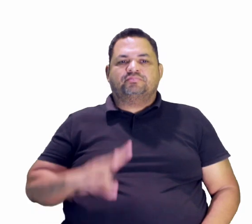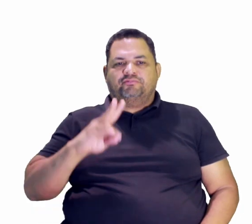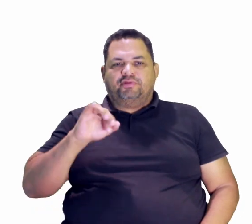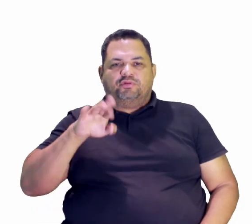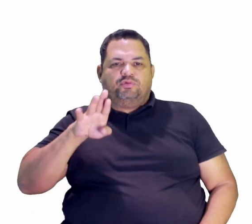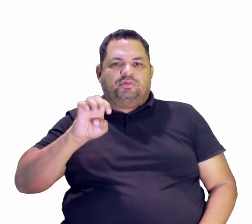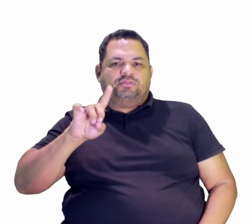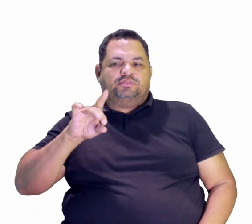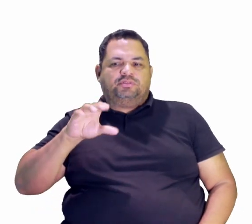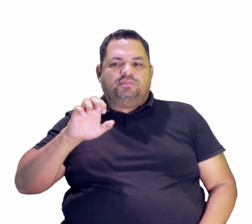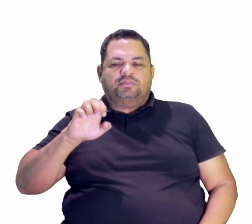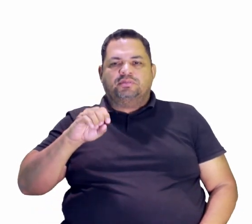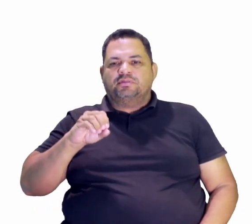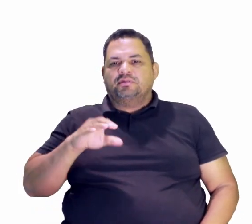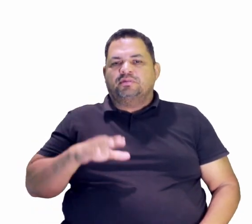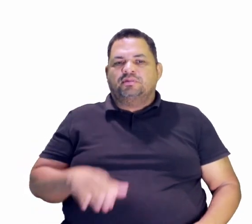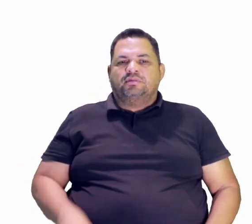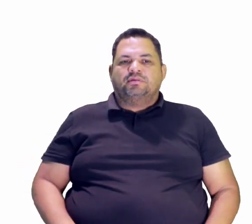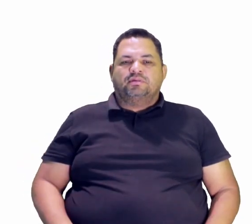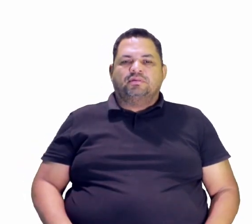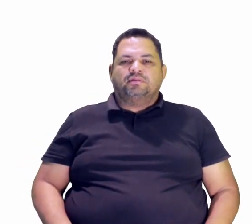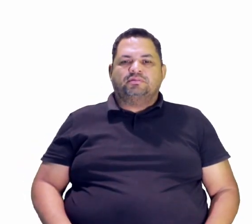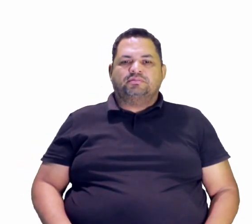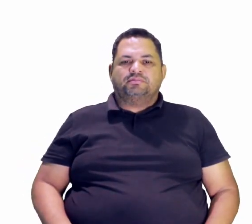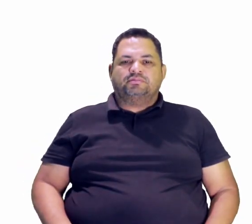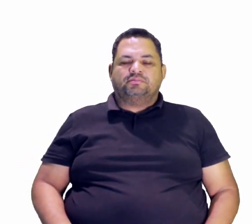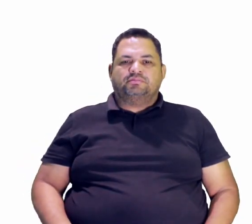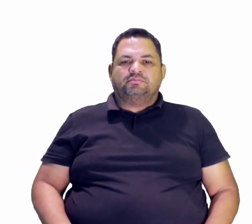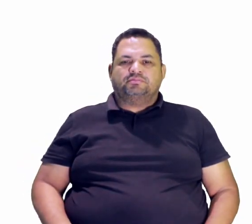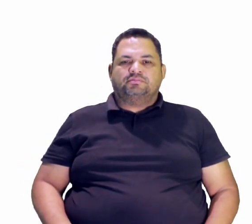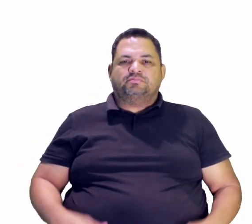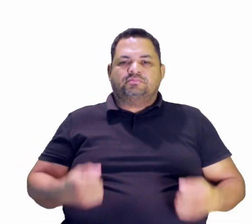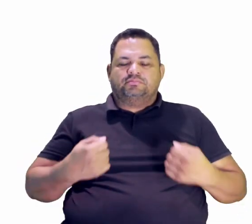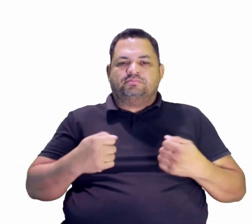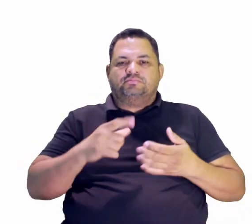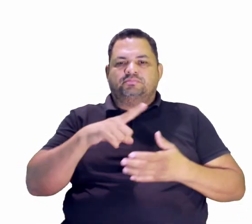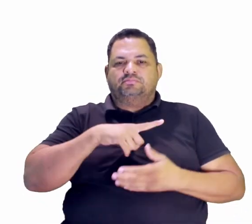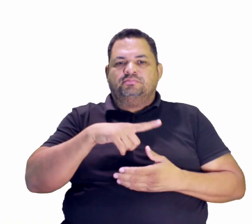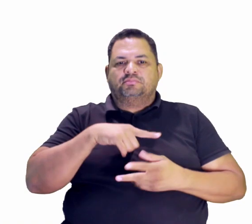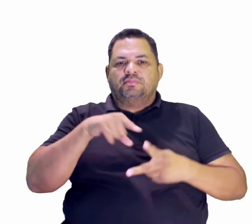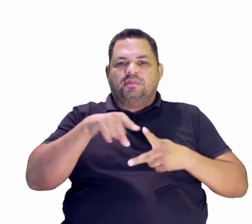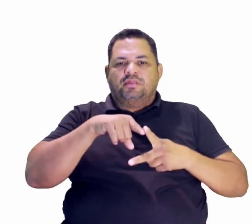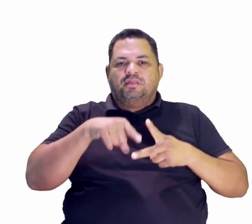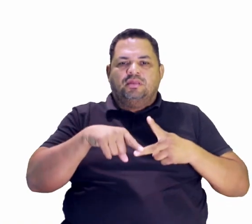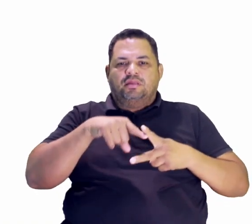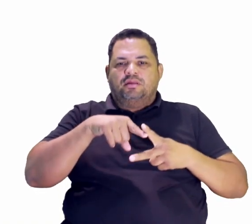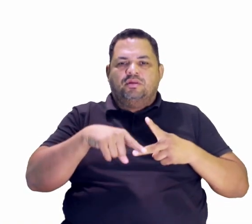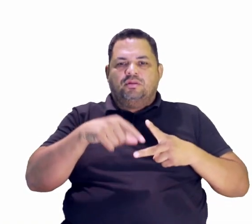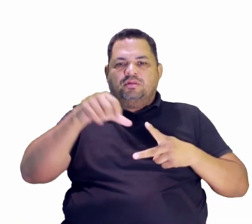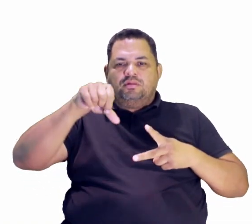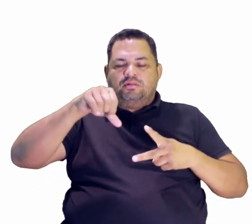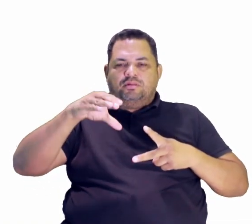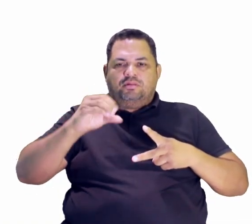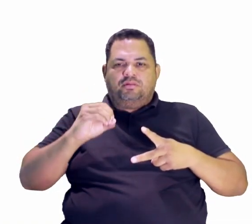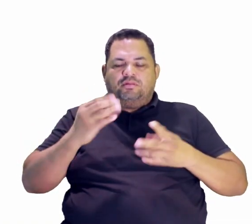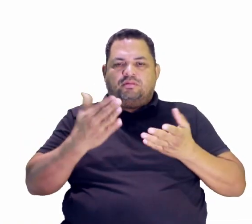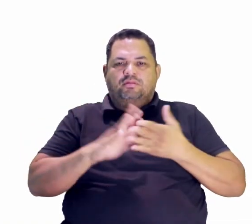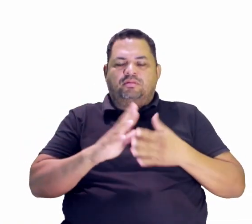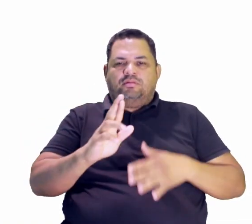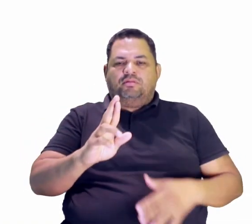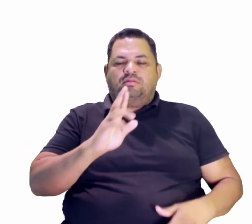entre si, no caso de João e Maria aí, fica bem fácil. Eles possuem um ângulo de 90 graus entre eles. E aí a